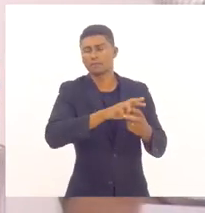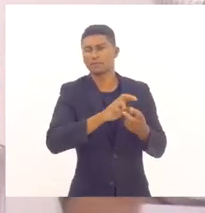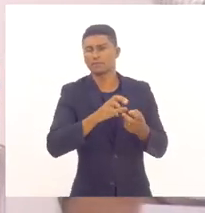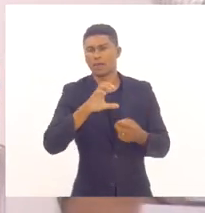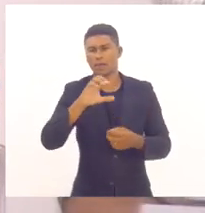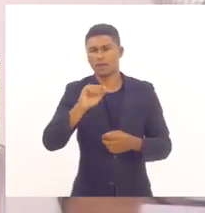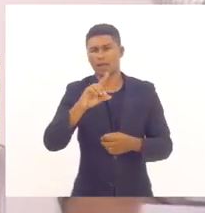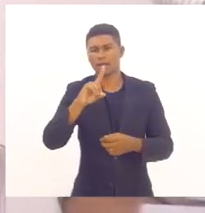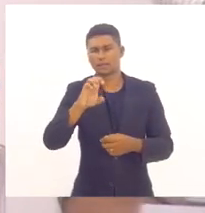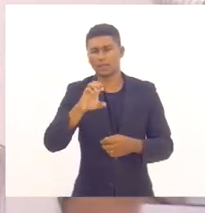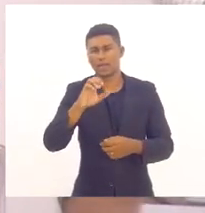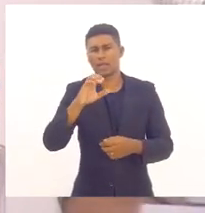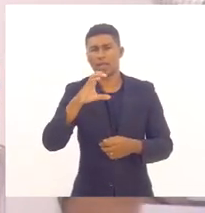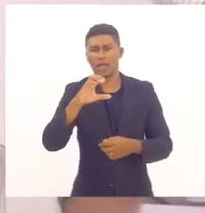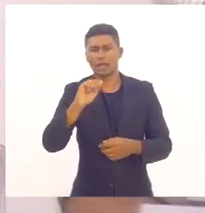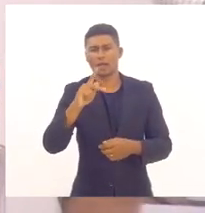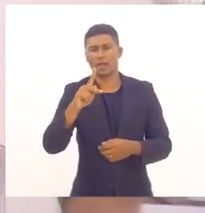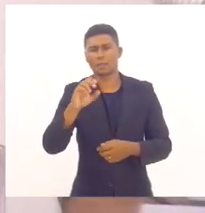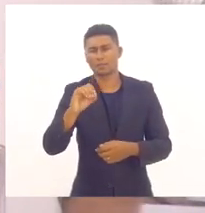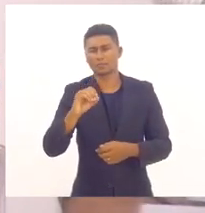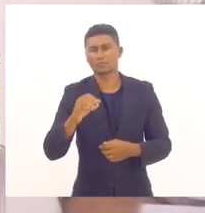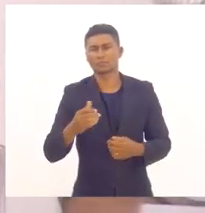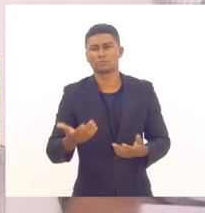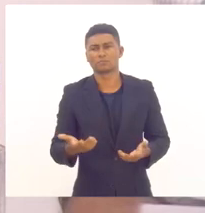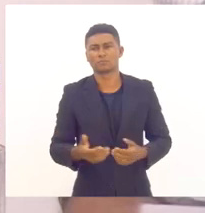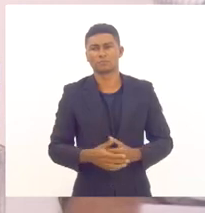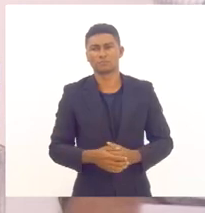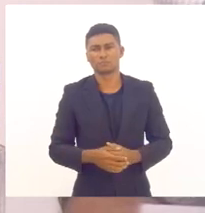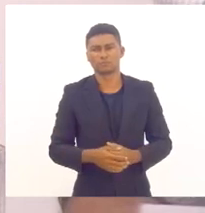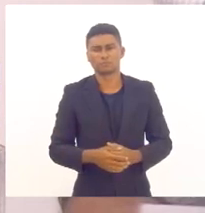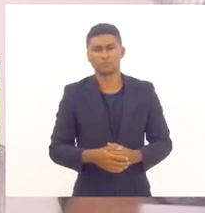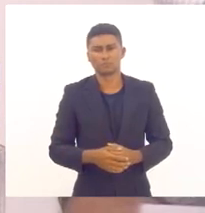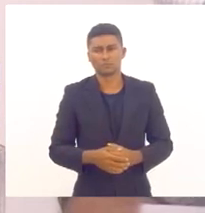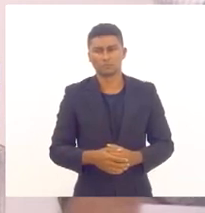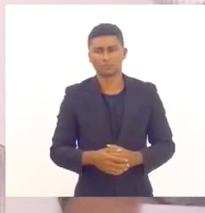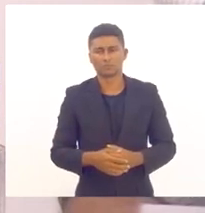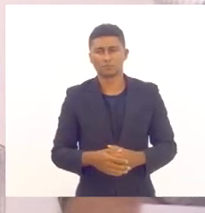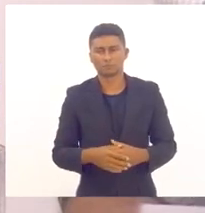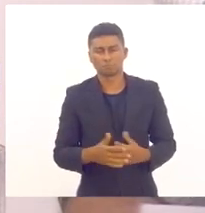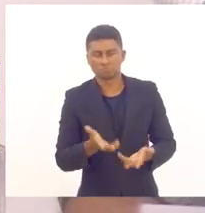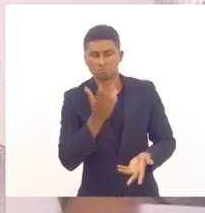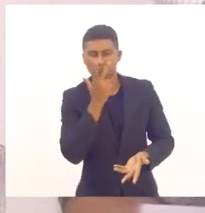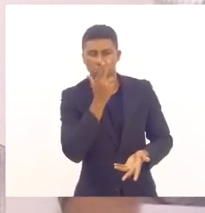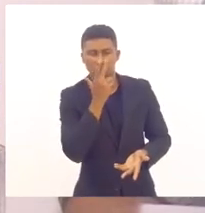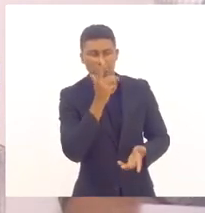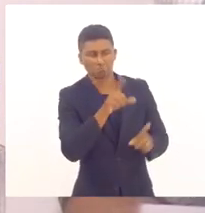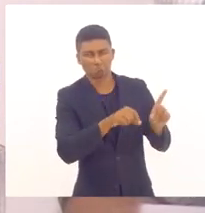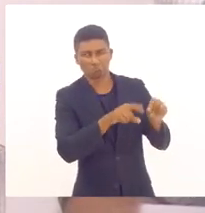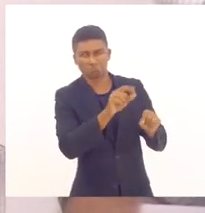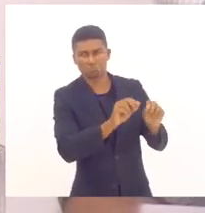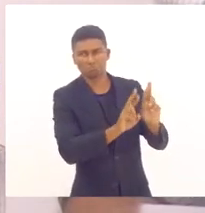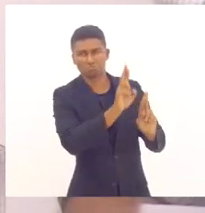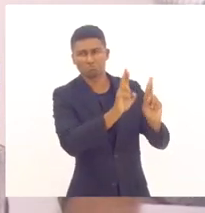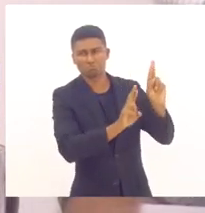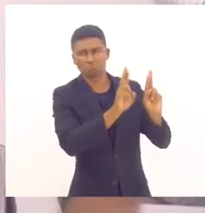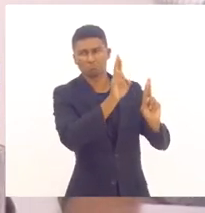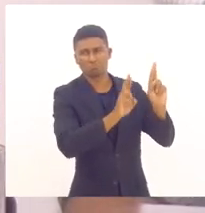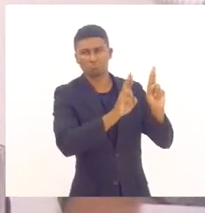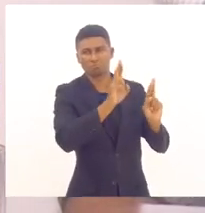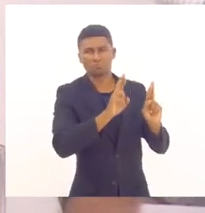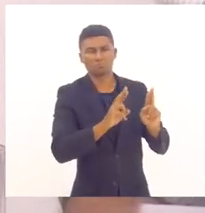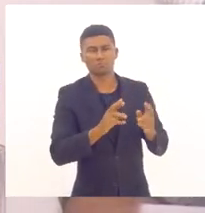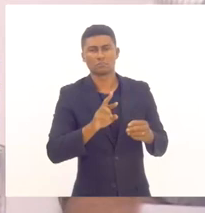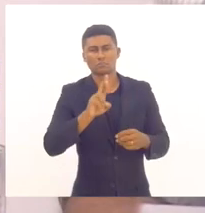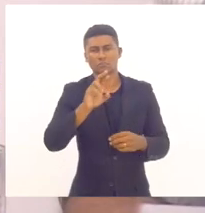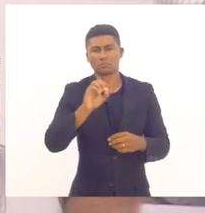cadecapo. Né? Ou seja, criar mais alguns cargos aí. Eu queria, se o Robertinho, que